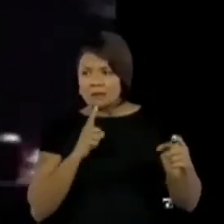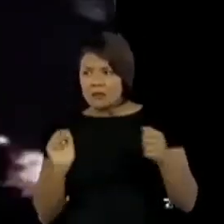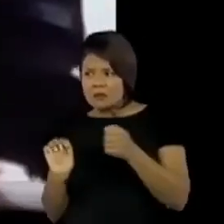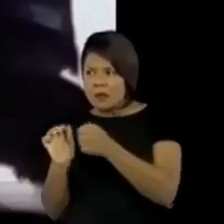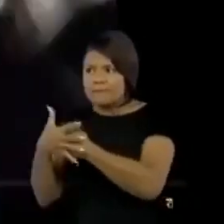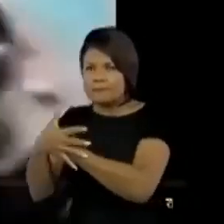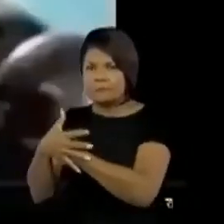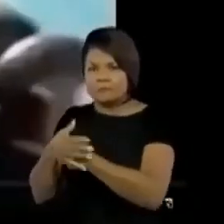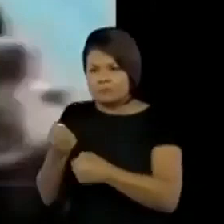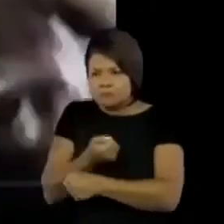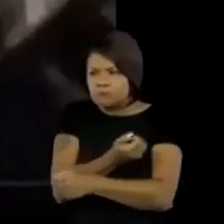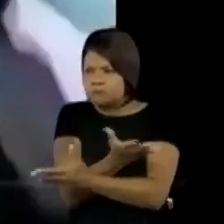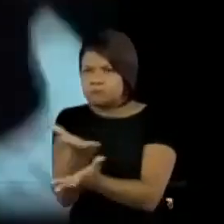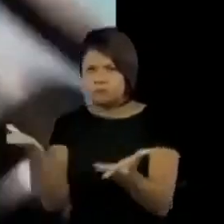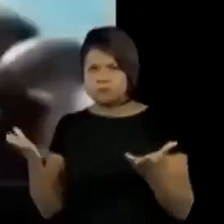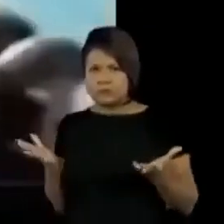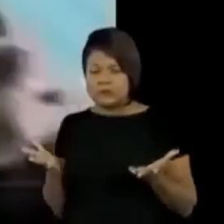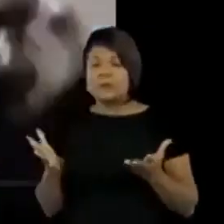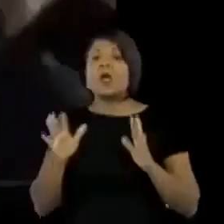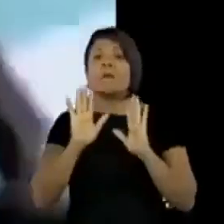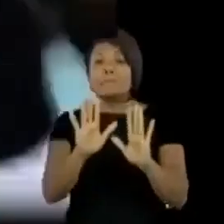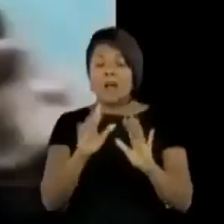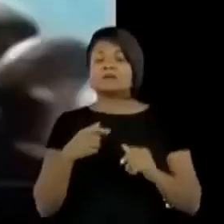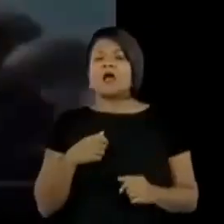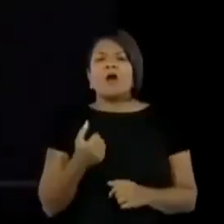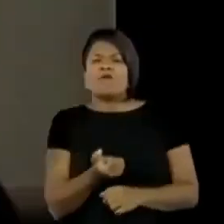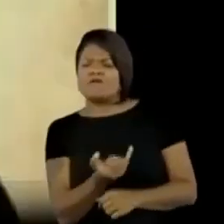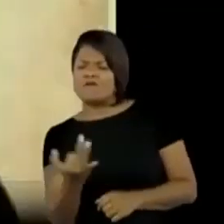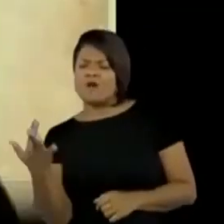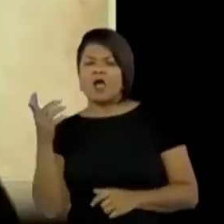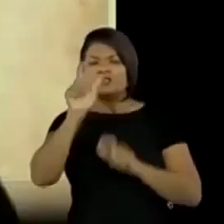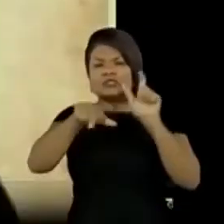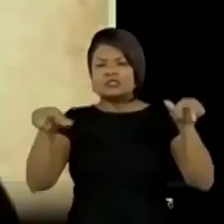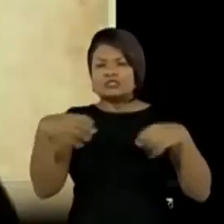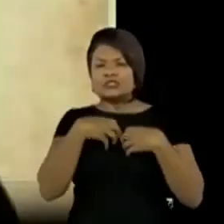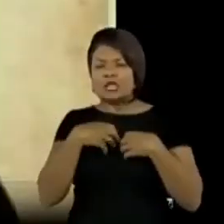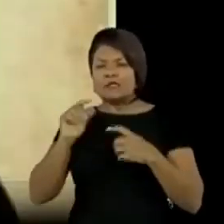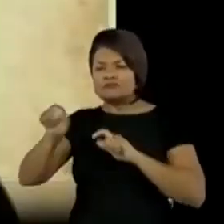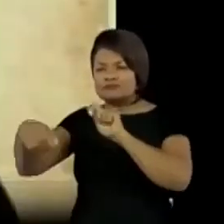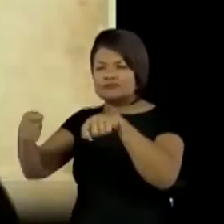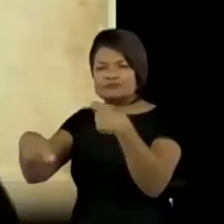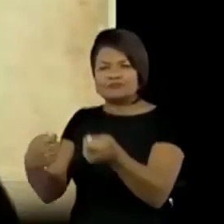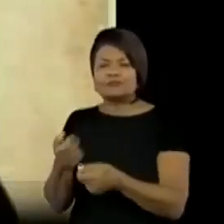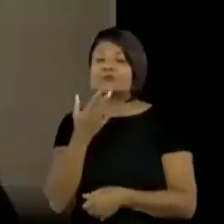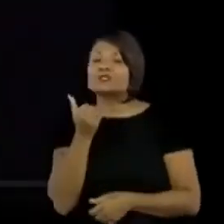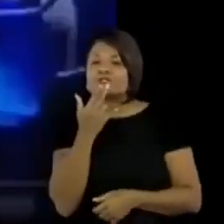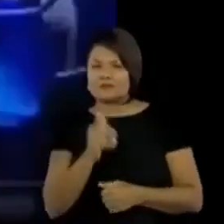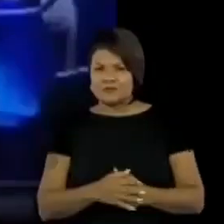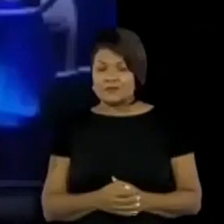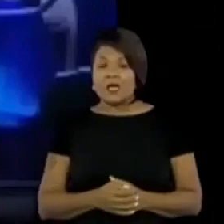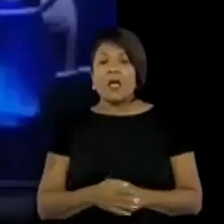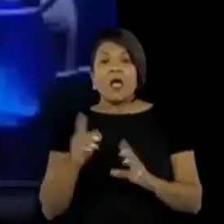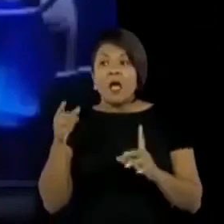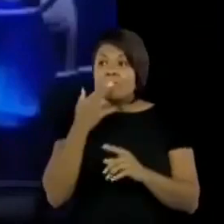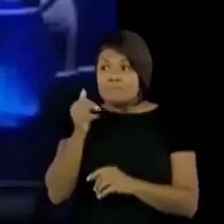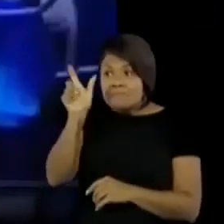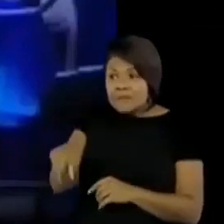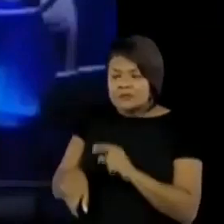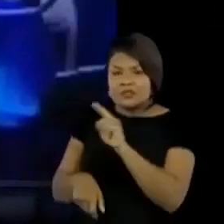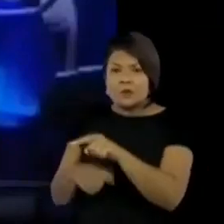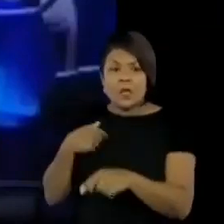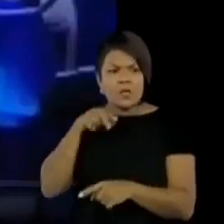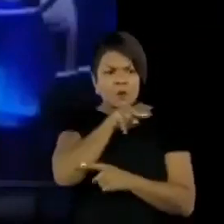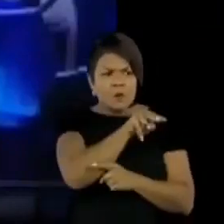São muitos os modos de se referir a Machado de Assis. Machado de Assis é um observador agudo